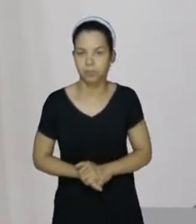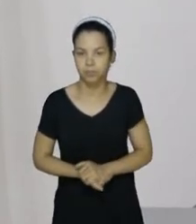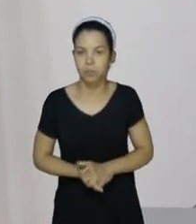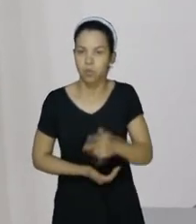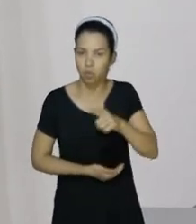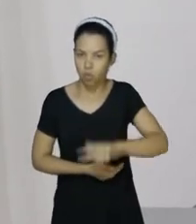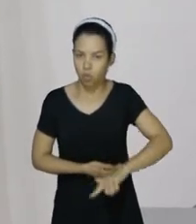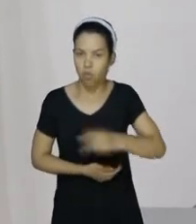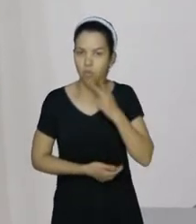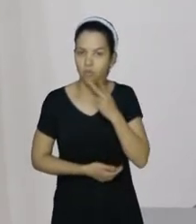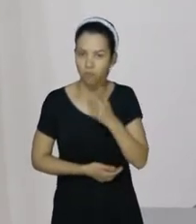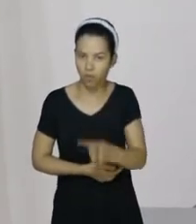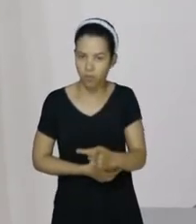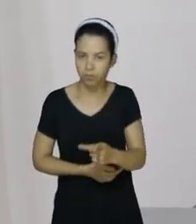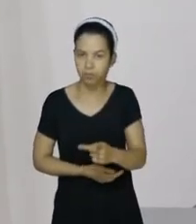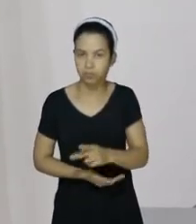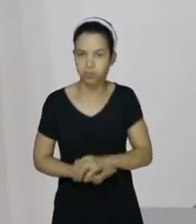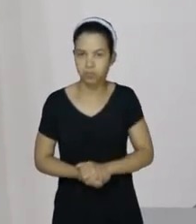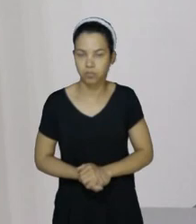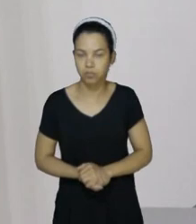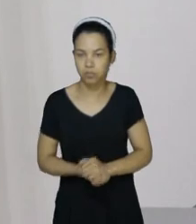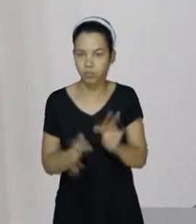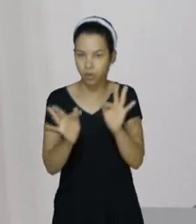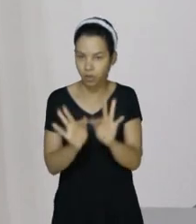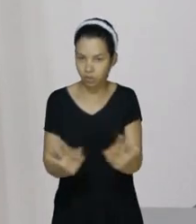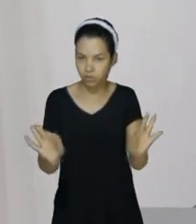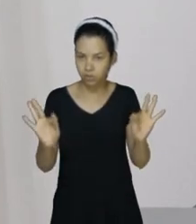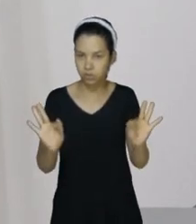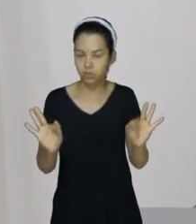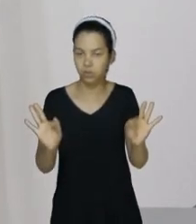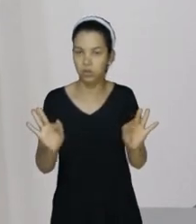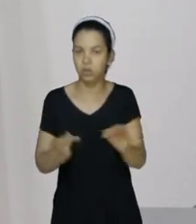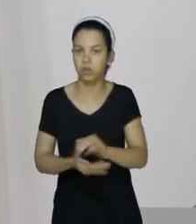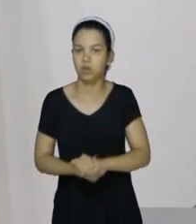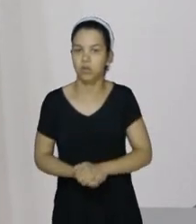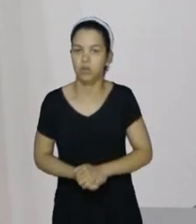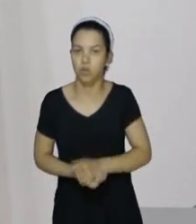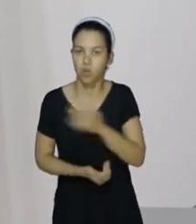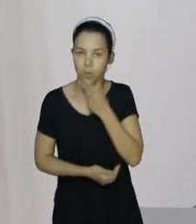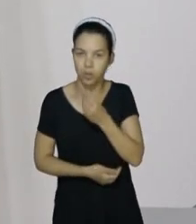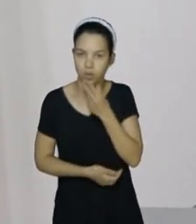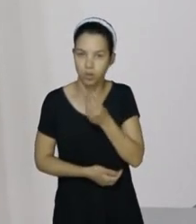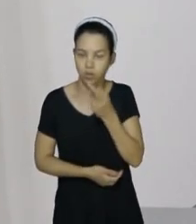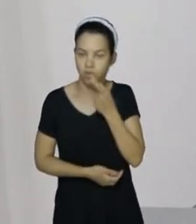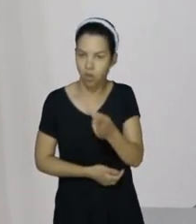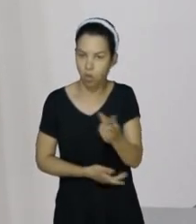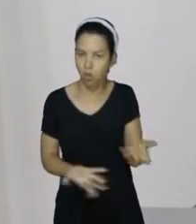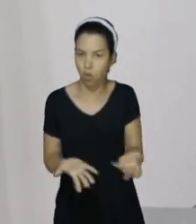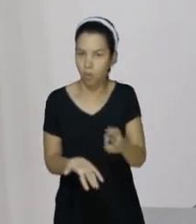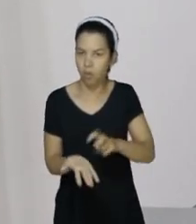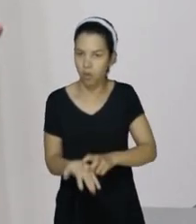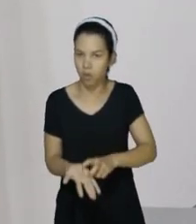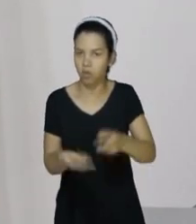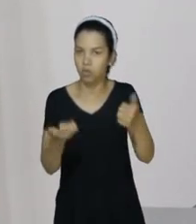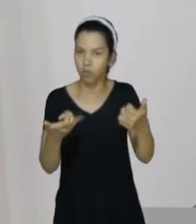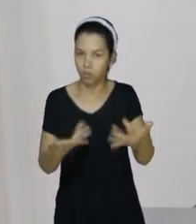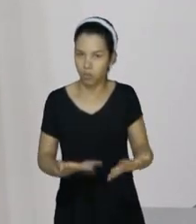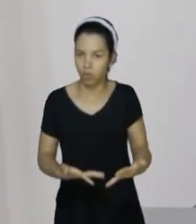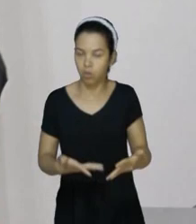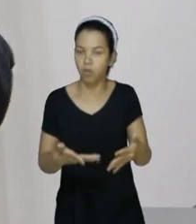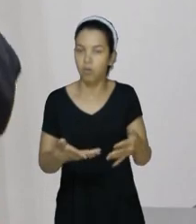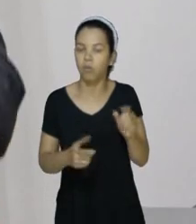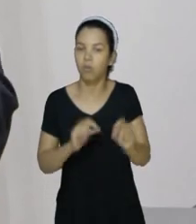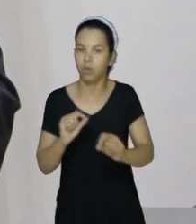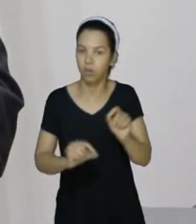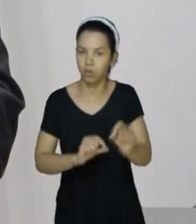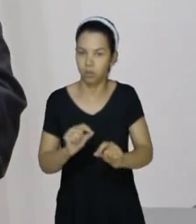repito exatamente o trecho do versículo que o menino disse hoje pela manhã, que eu carrego comigo, que diz, porque um